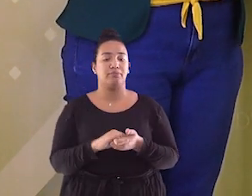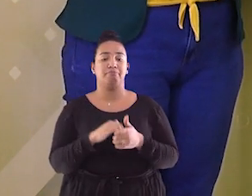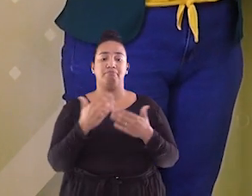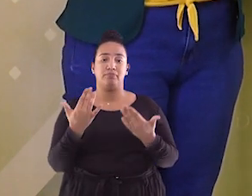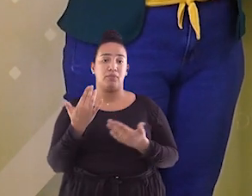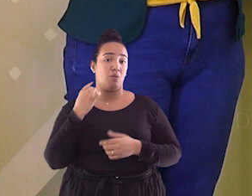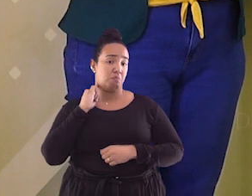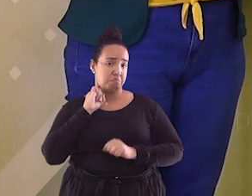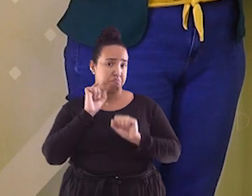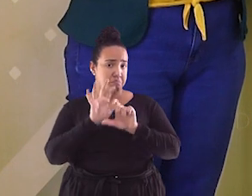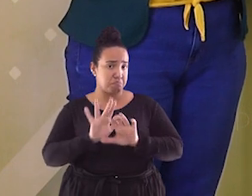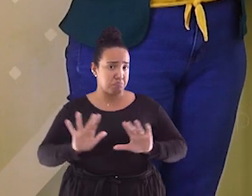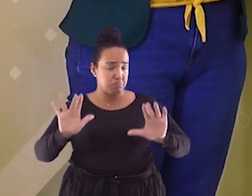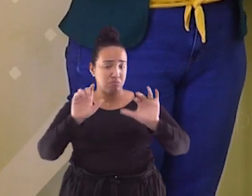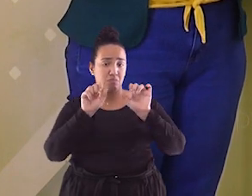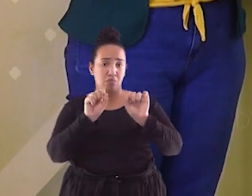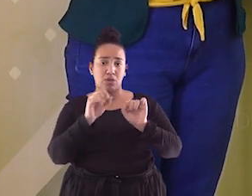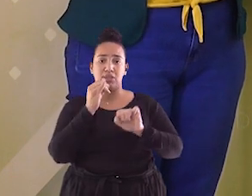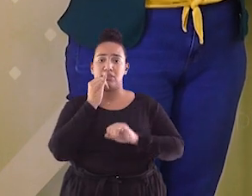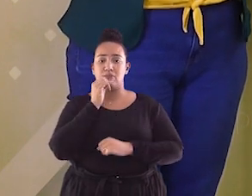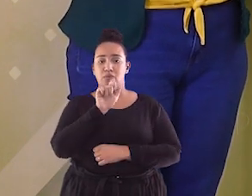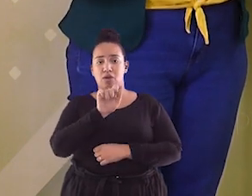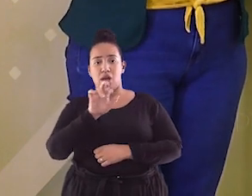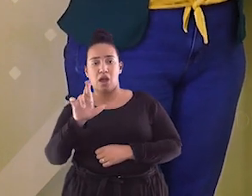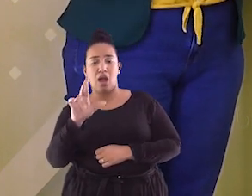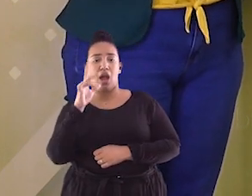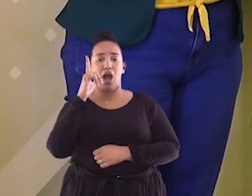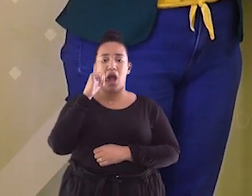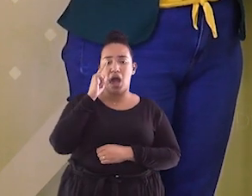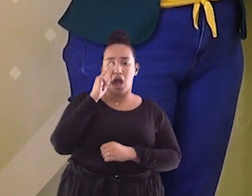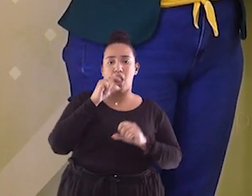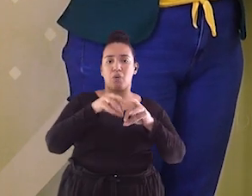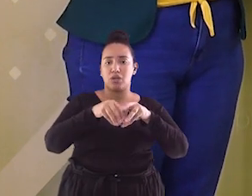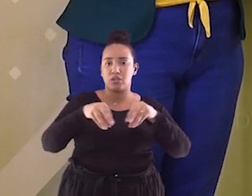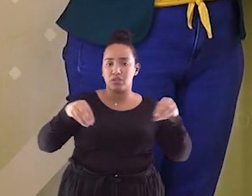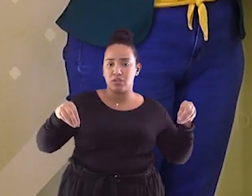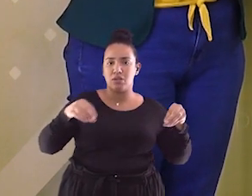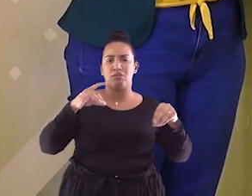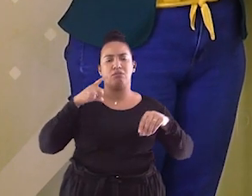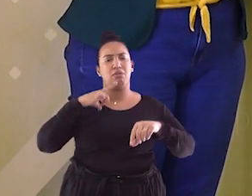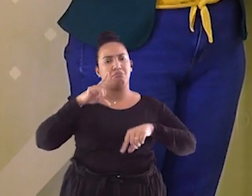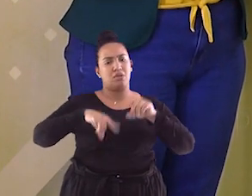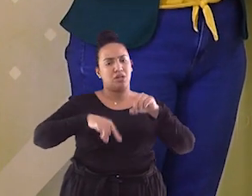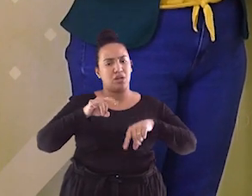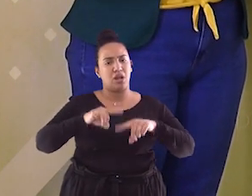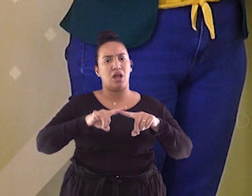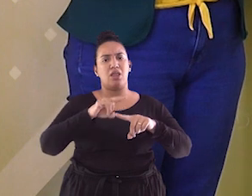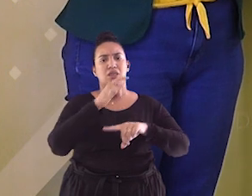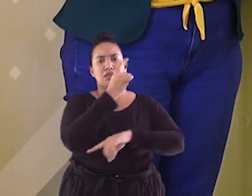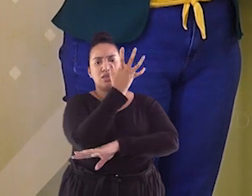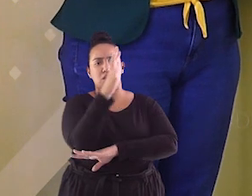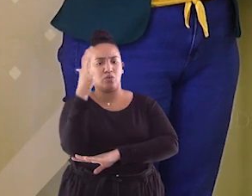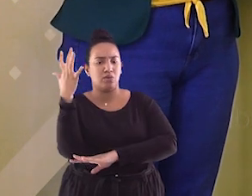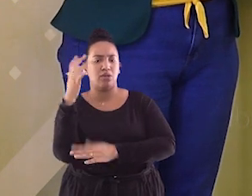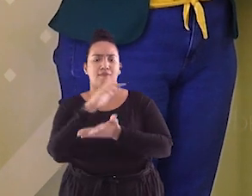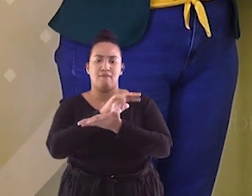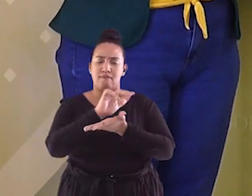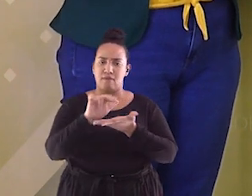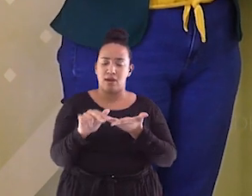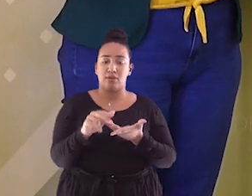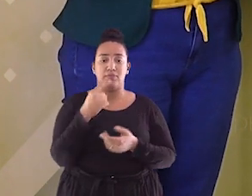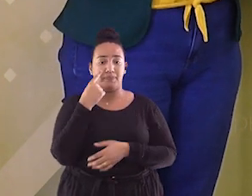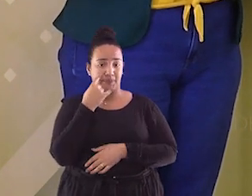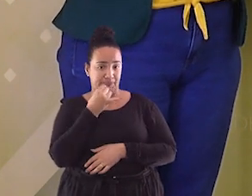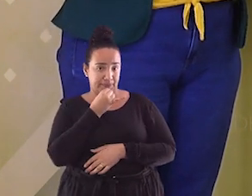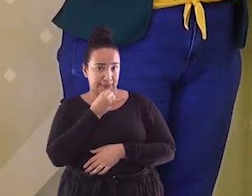atingir o ar, a água, o solo, dentre vários outros recursos naturais tão necessários para a existência da vida. Por